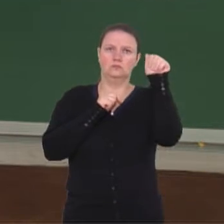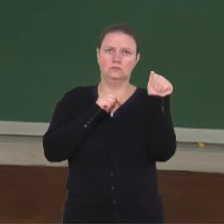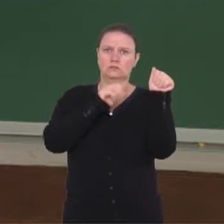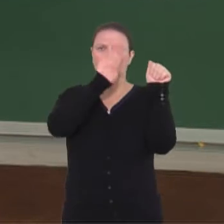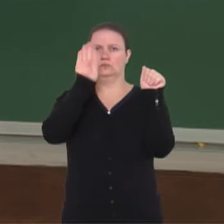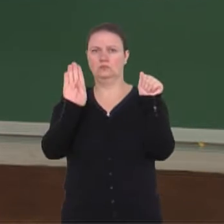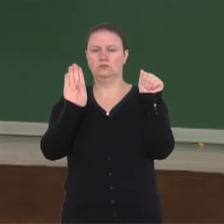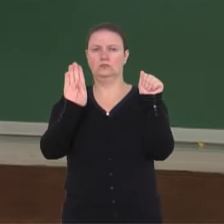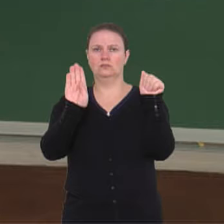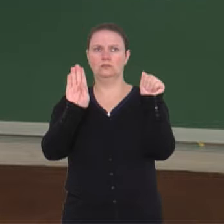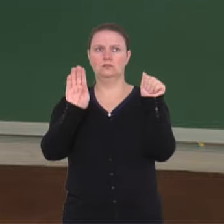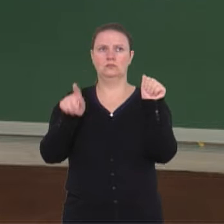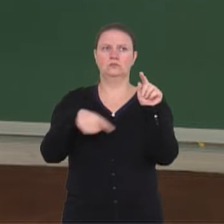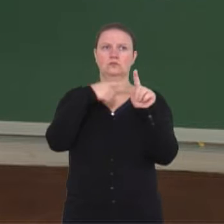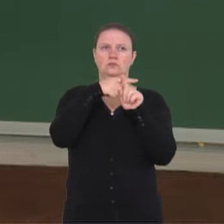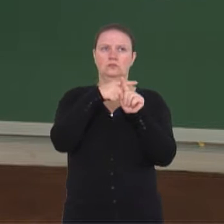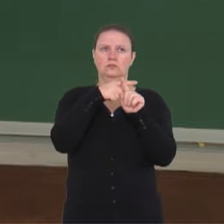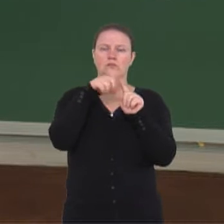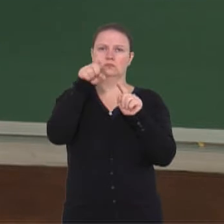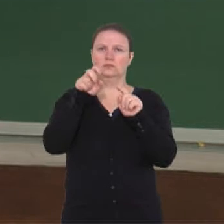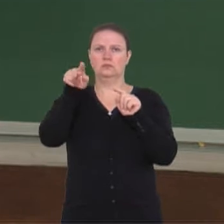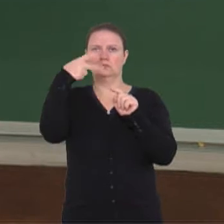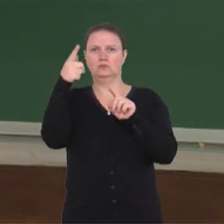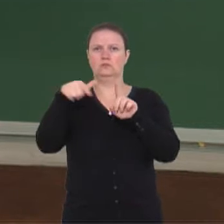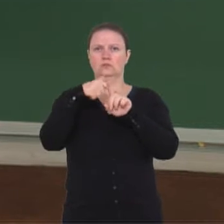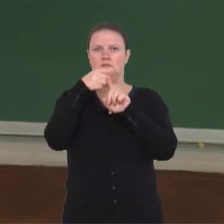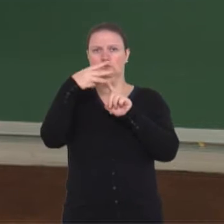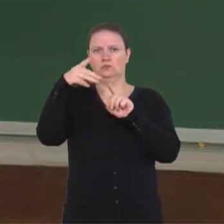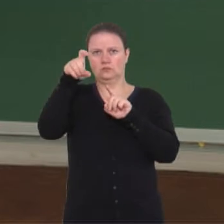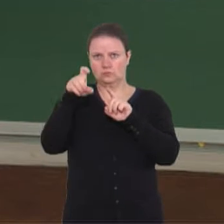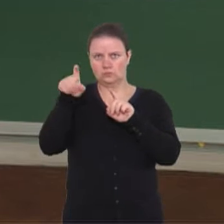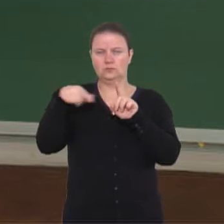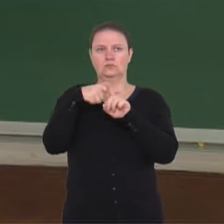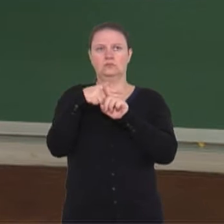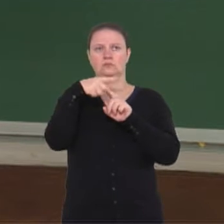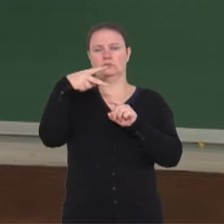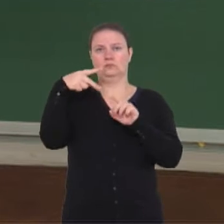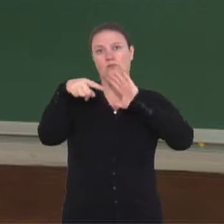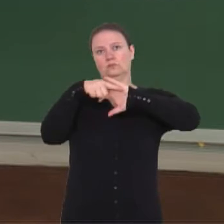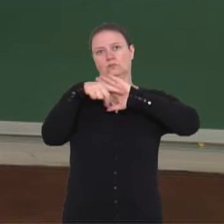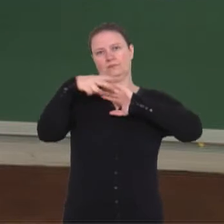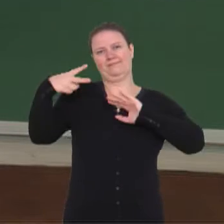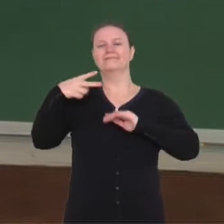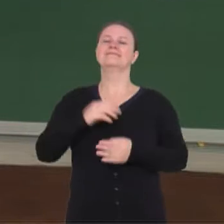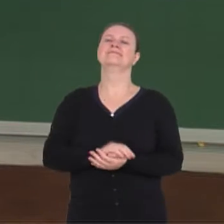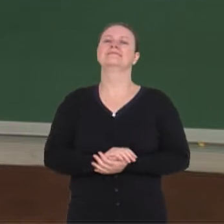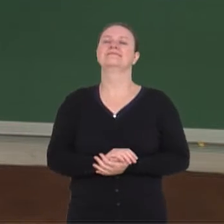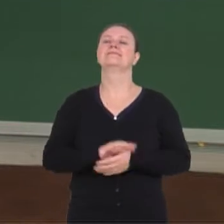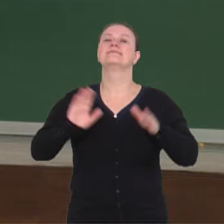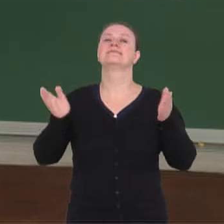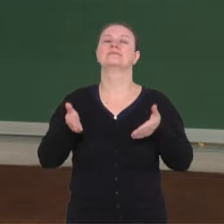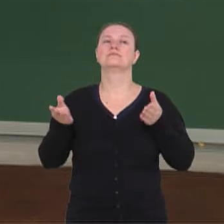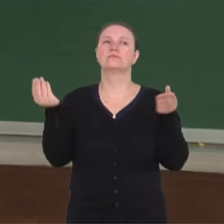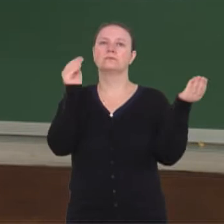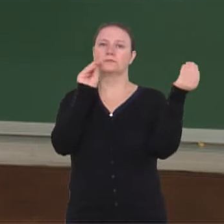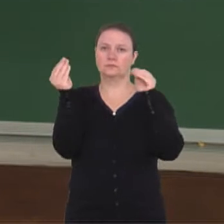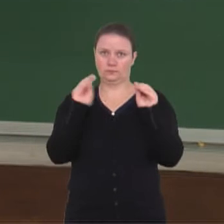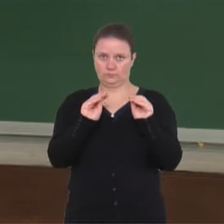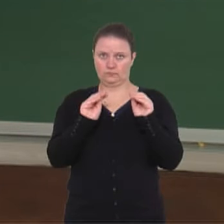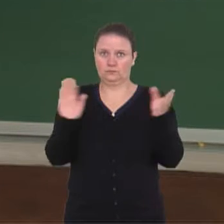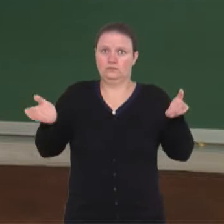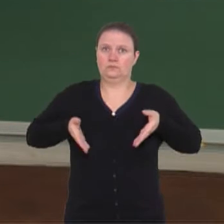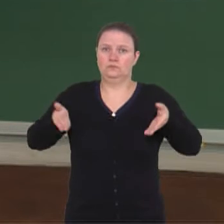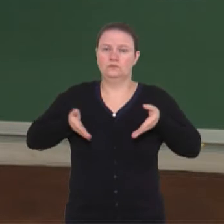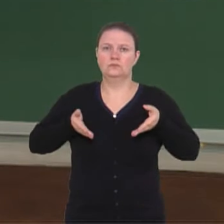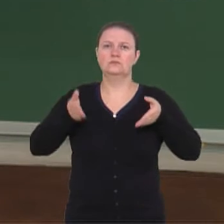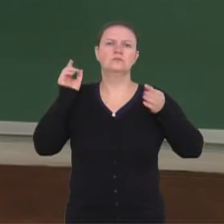mais o 3x, mais menos o 2. Está aqui toda a estrutura de somatória. Agora, nesse